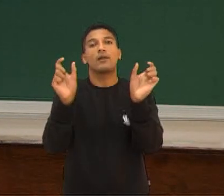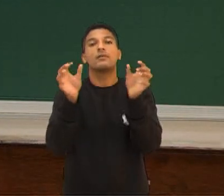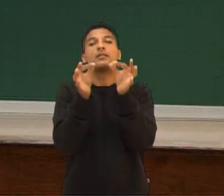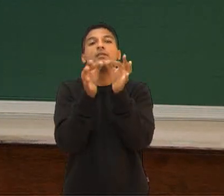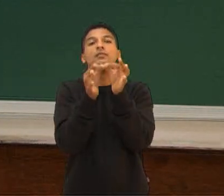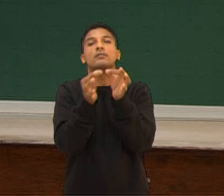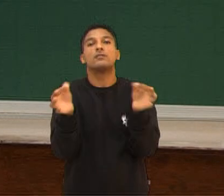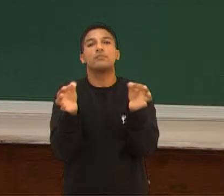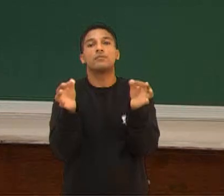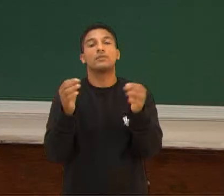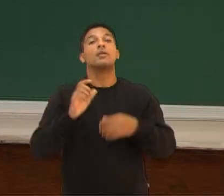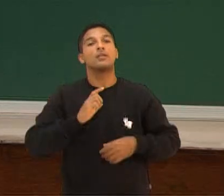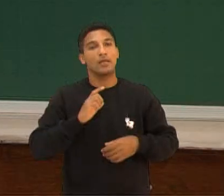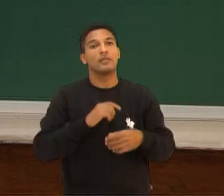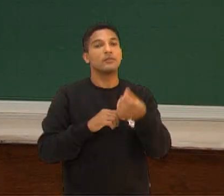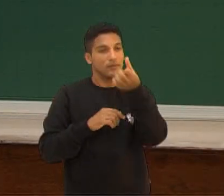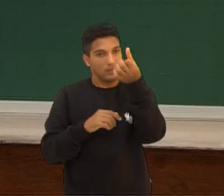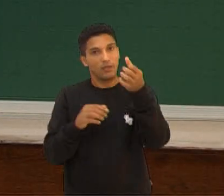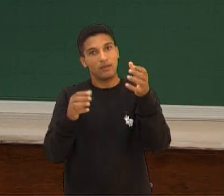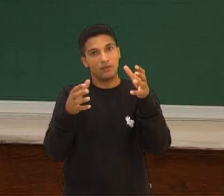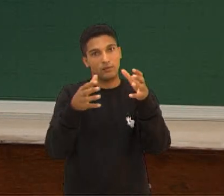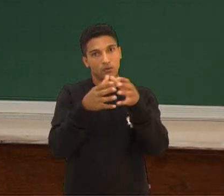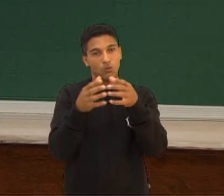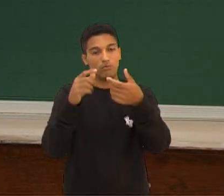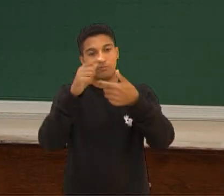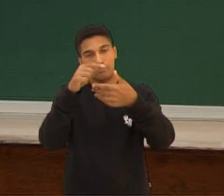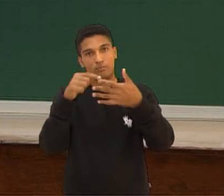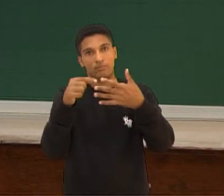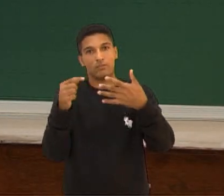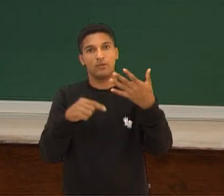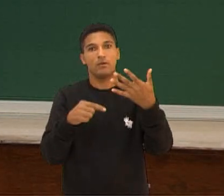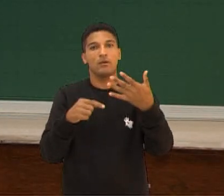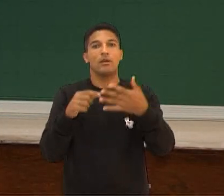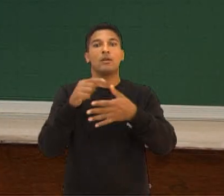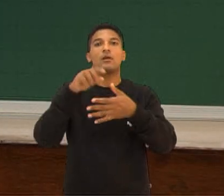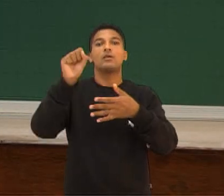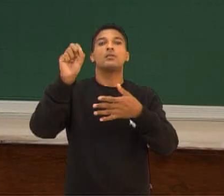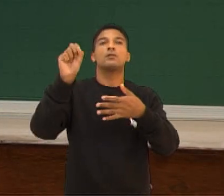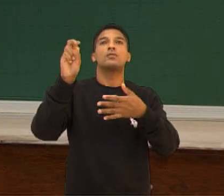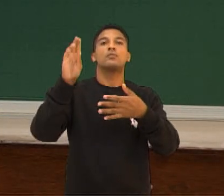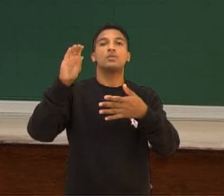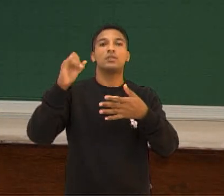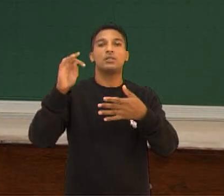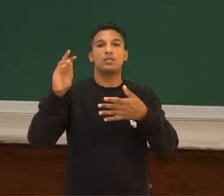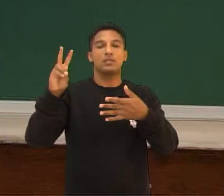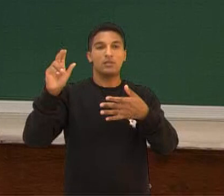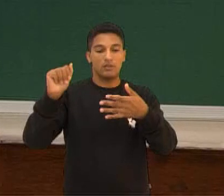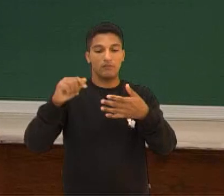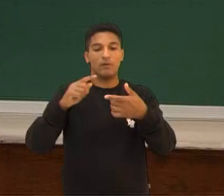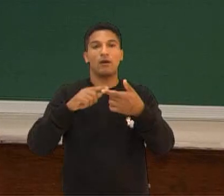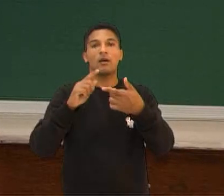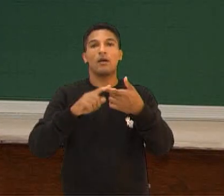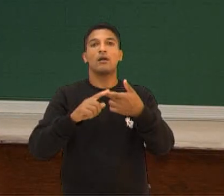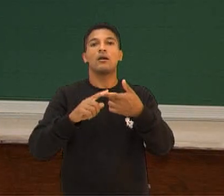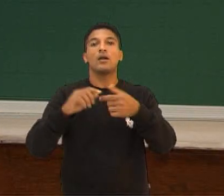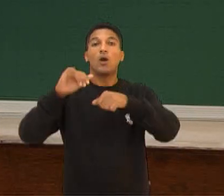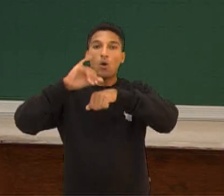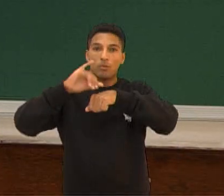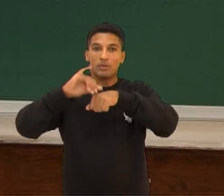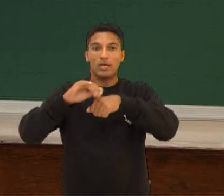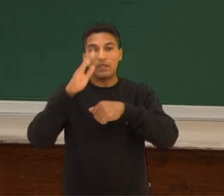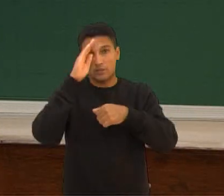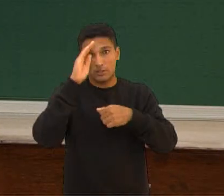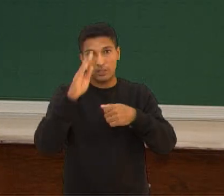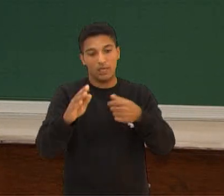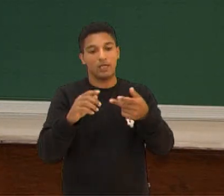subjetiva, objetiva direta, objetiva indireta, predicativa, completiva